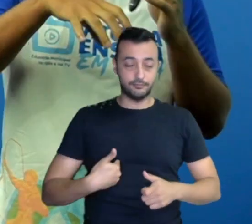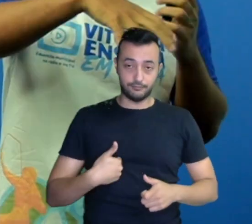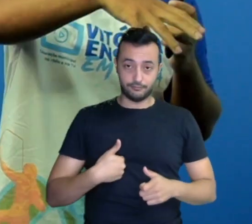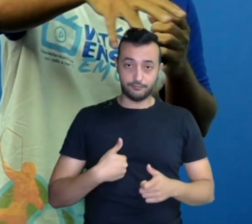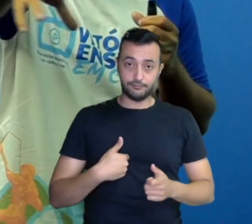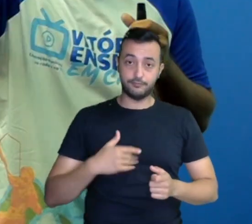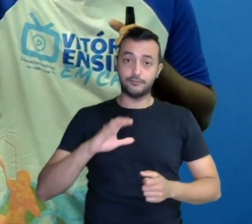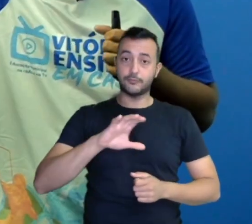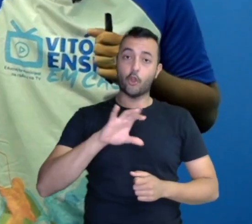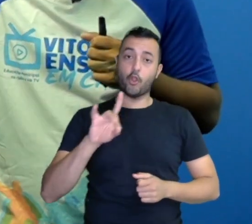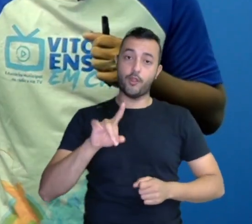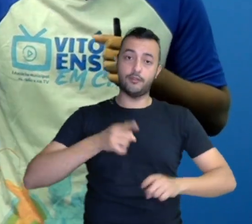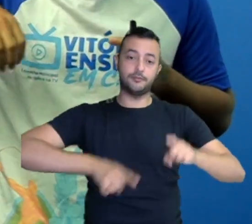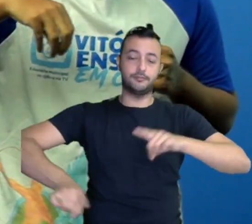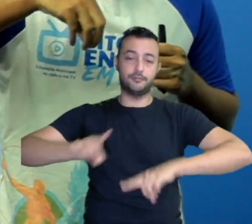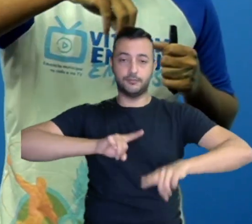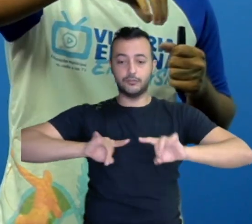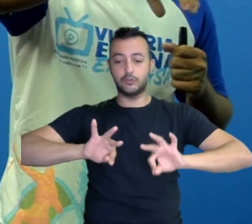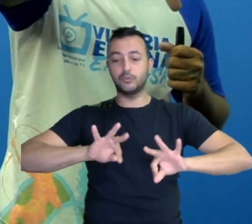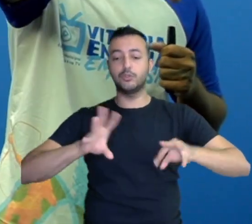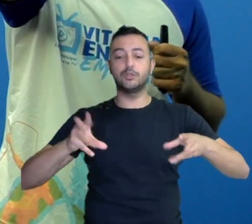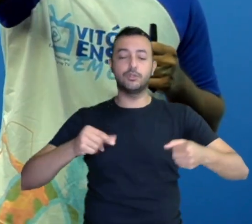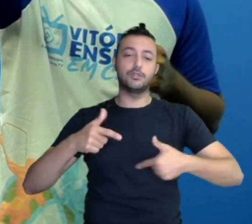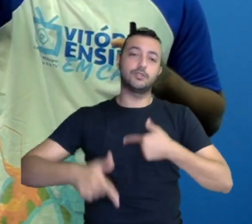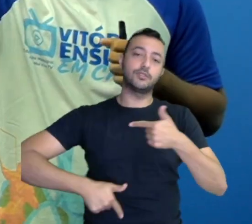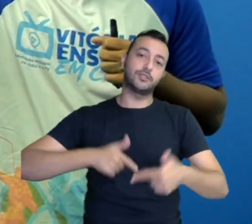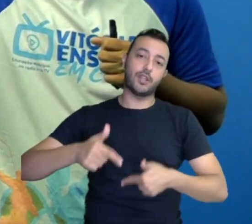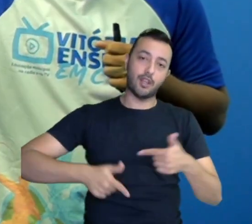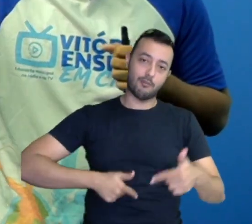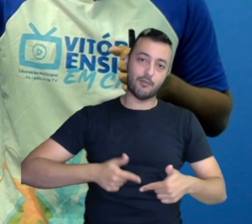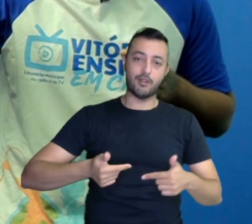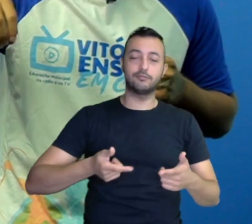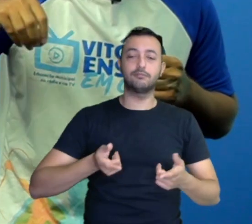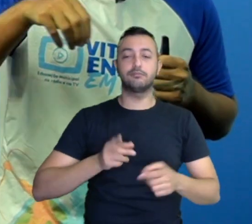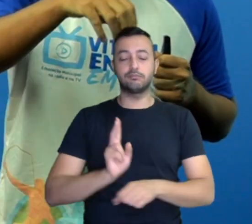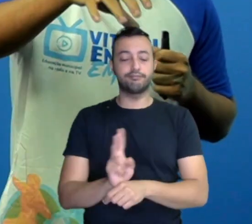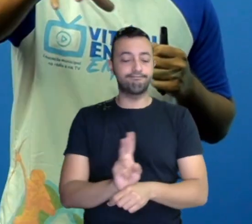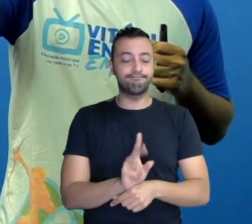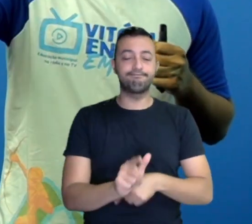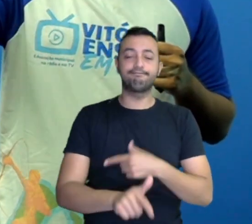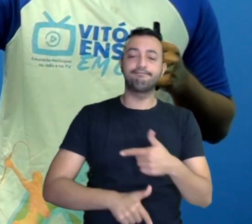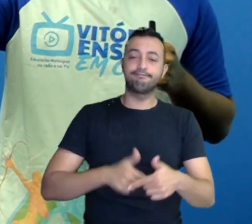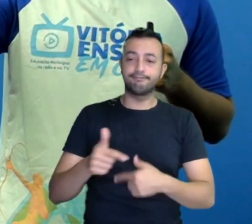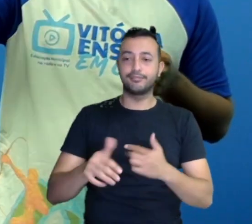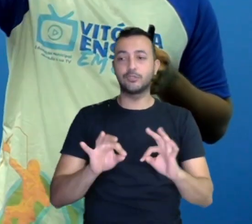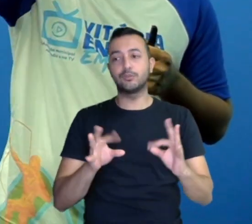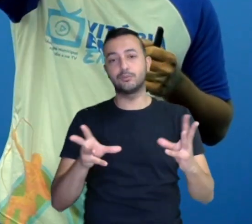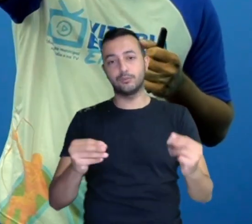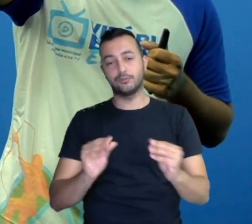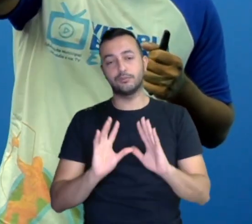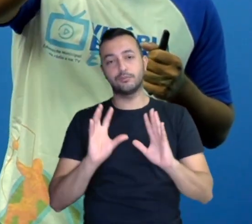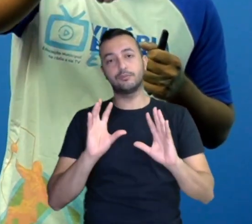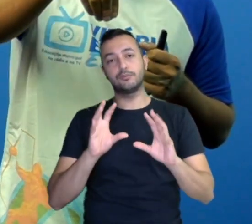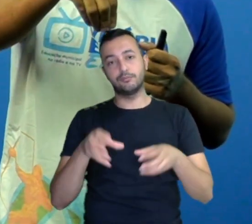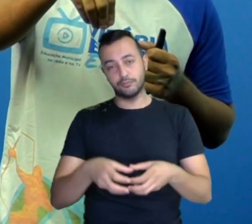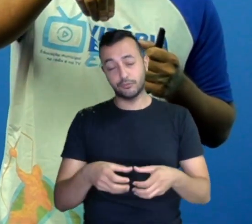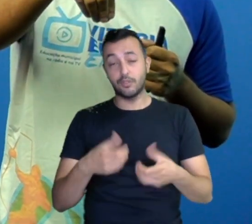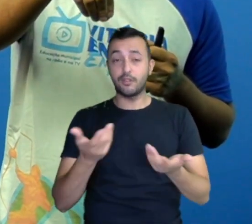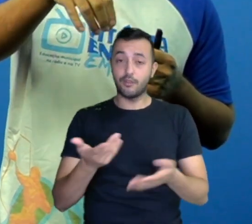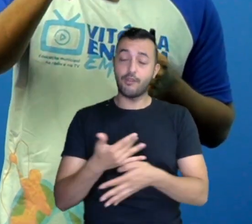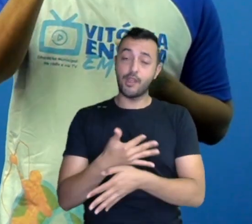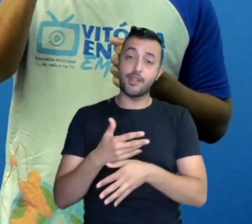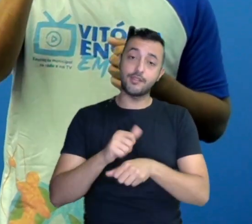ele coordenava todo o trabalho, ele coordenava todo o funcionamento da comunidade. Então, as cidades elas se